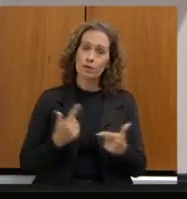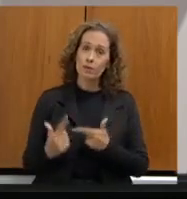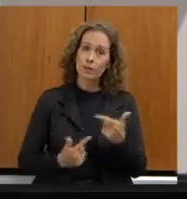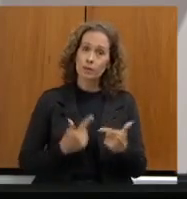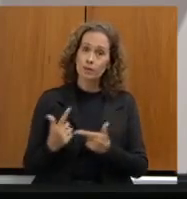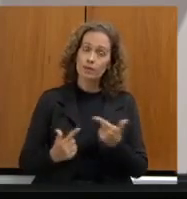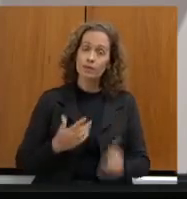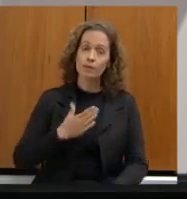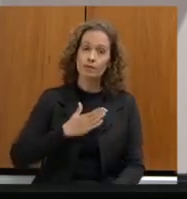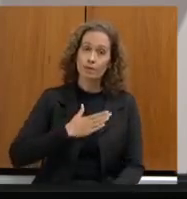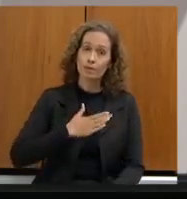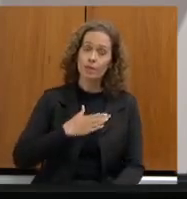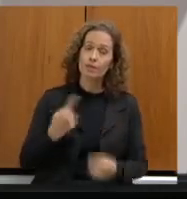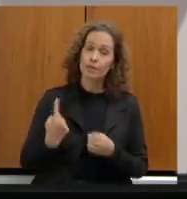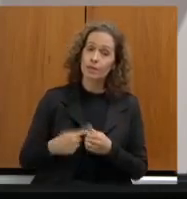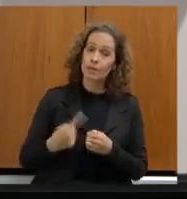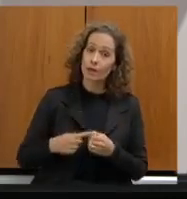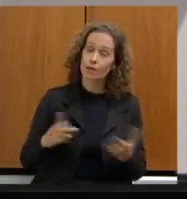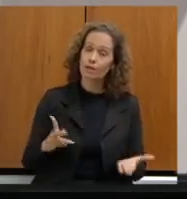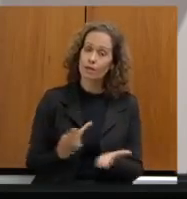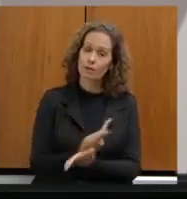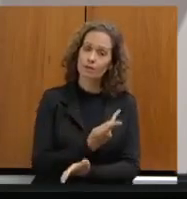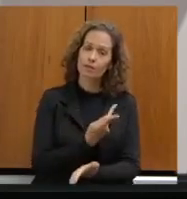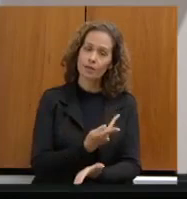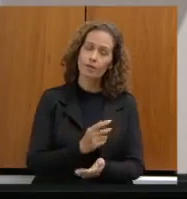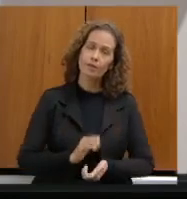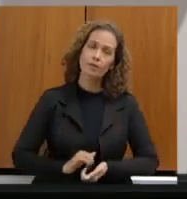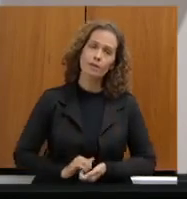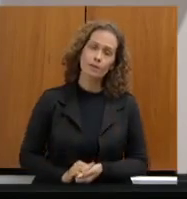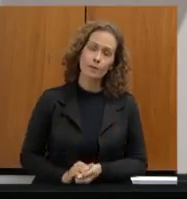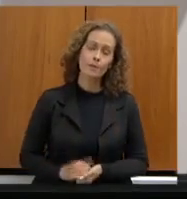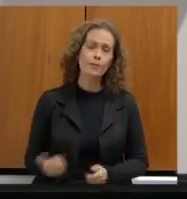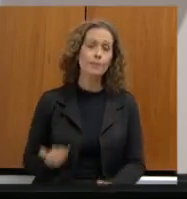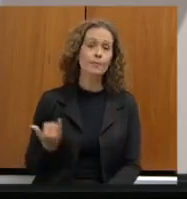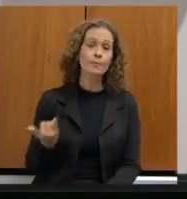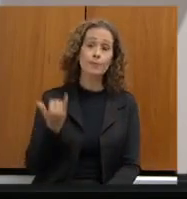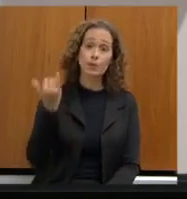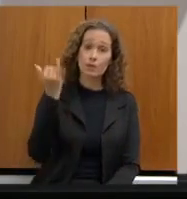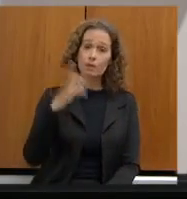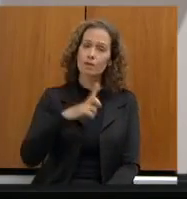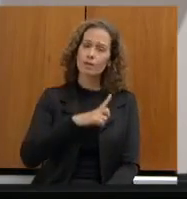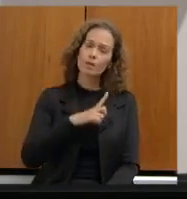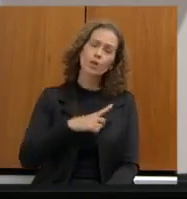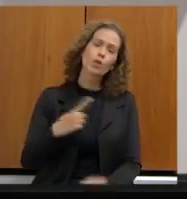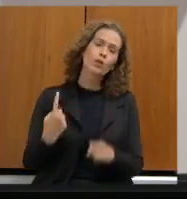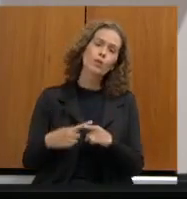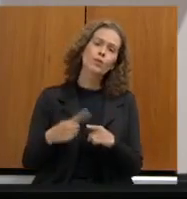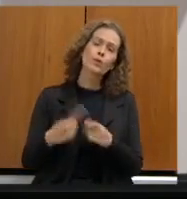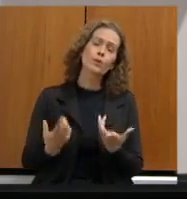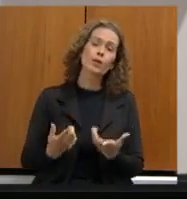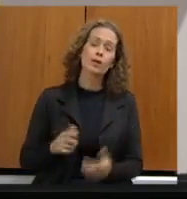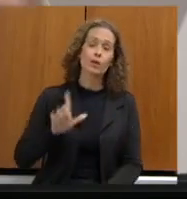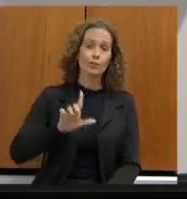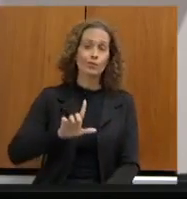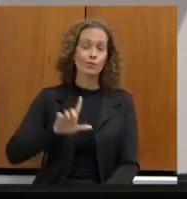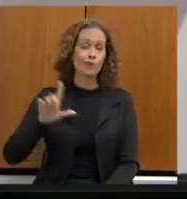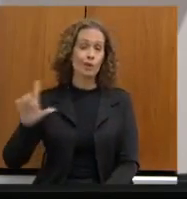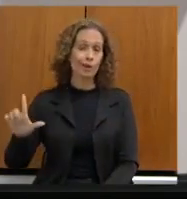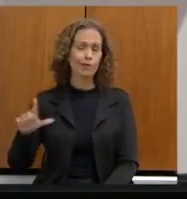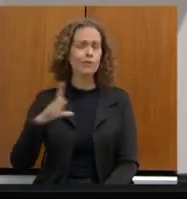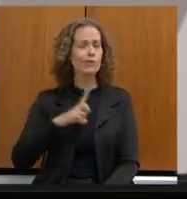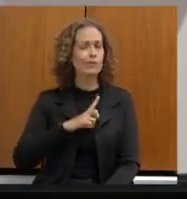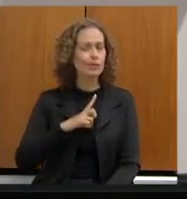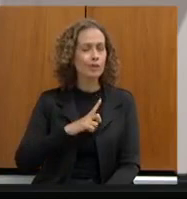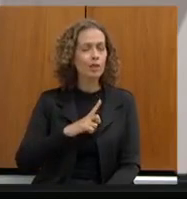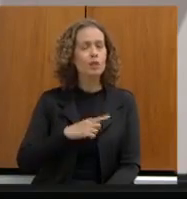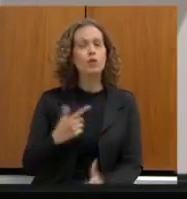nisso na minha terra para que isso aconteça é a importância que tem porque nós lá no leste temos